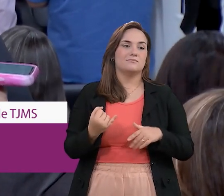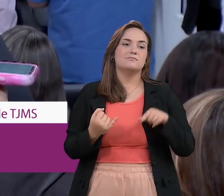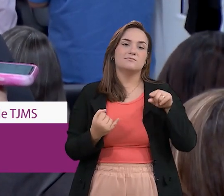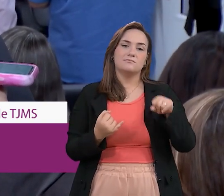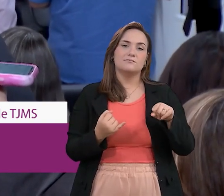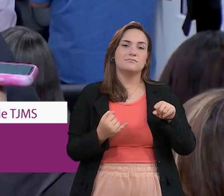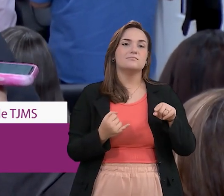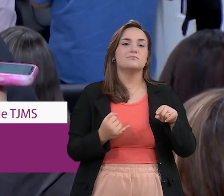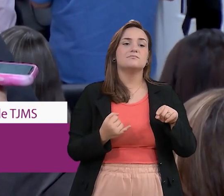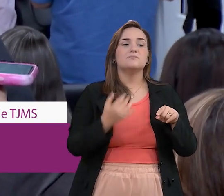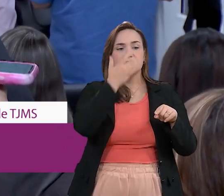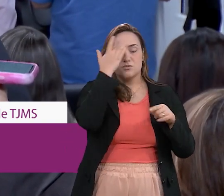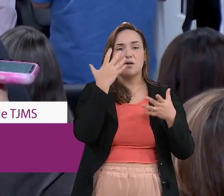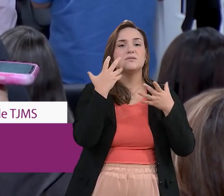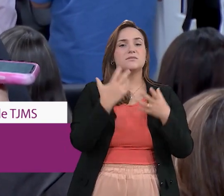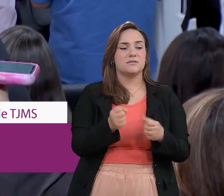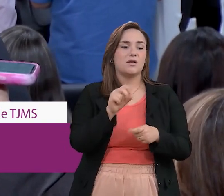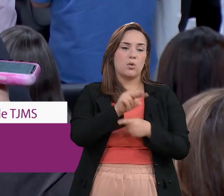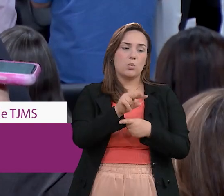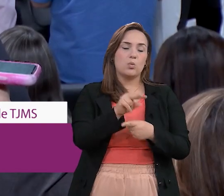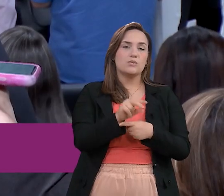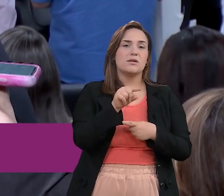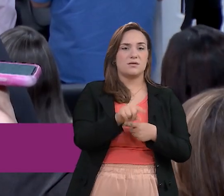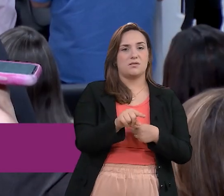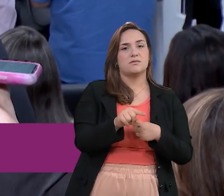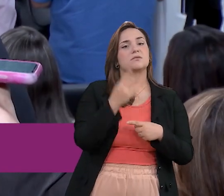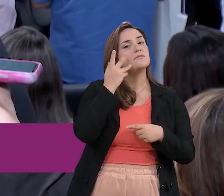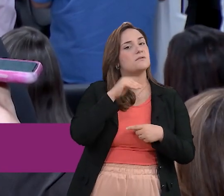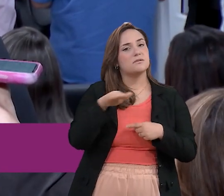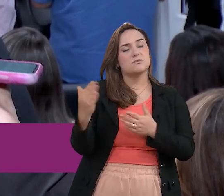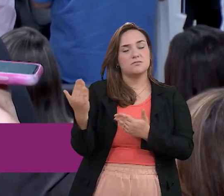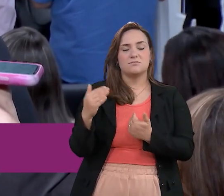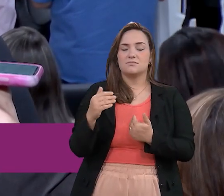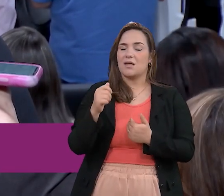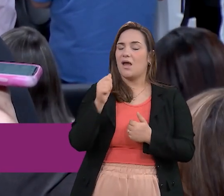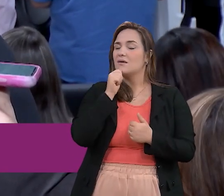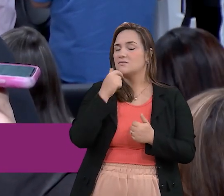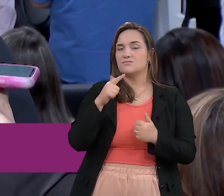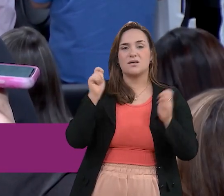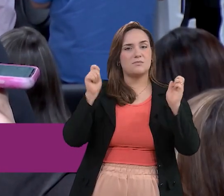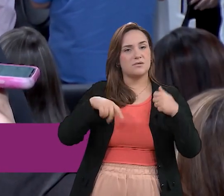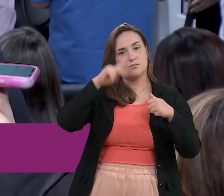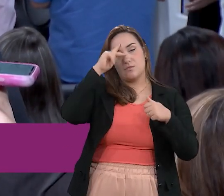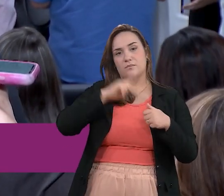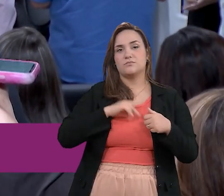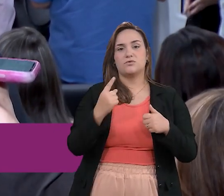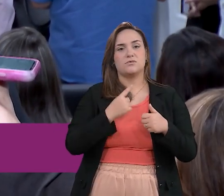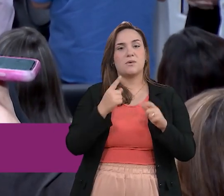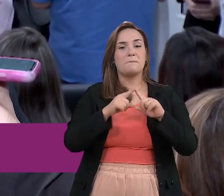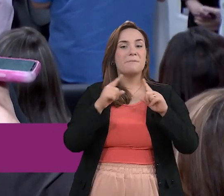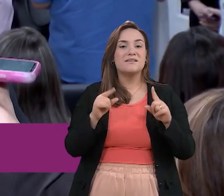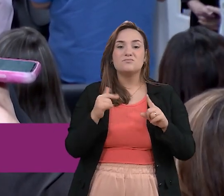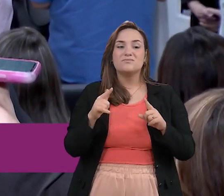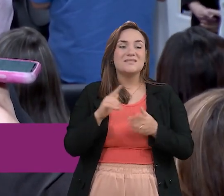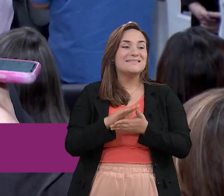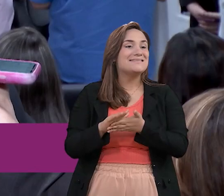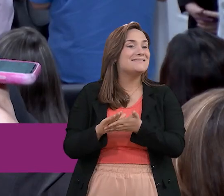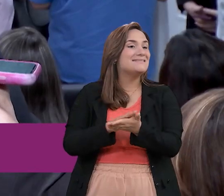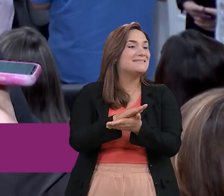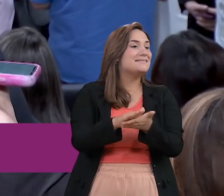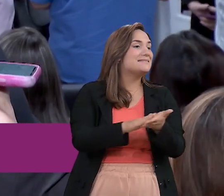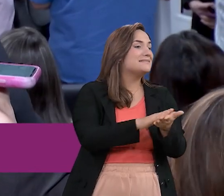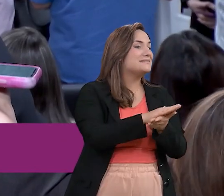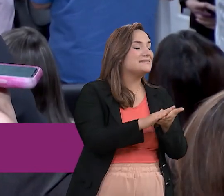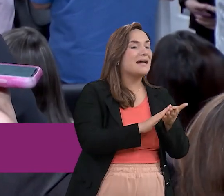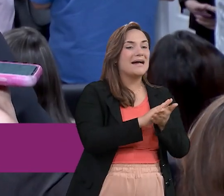possibilidade de alguém que fique responsável assumir a tutela desse menor que ainda não tem capacidade civil eh no entanto se não